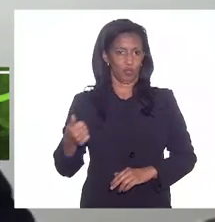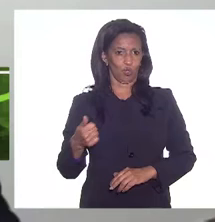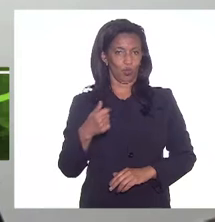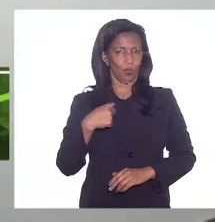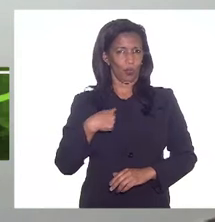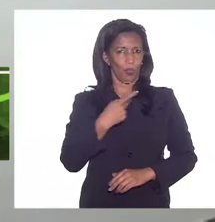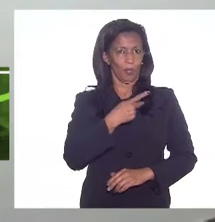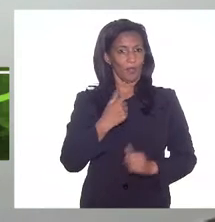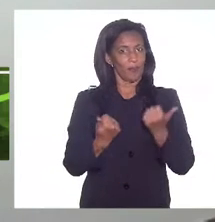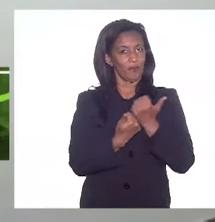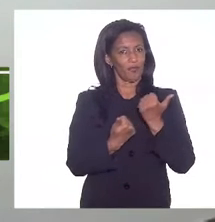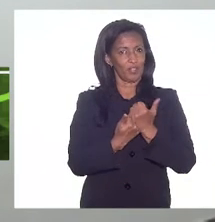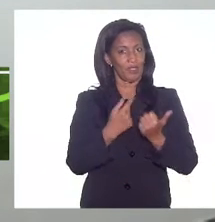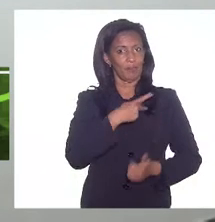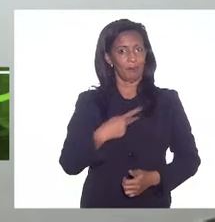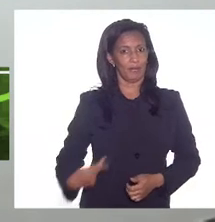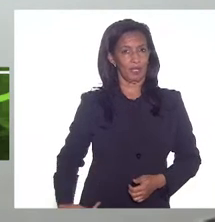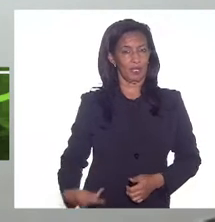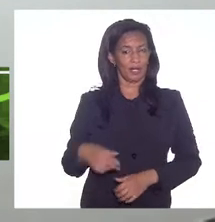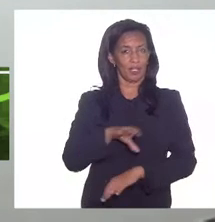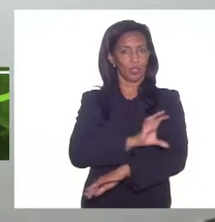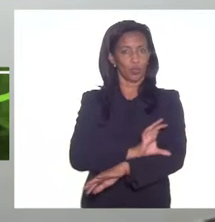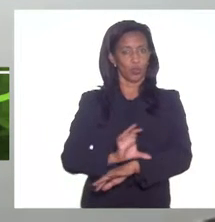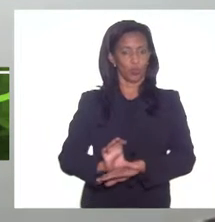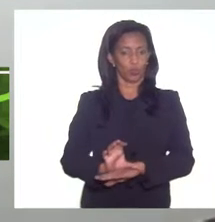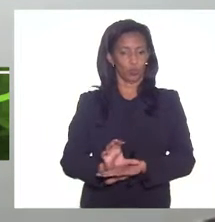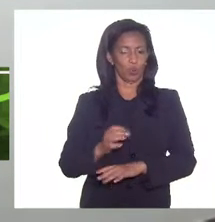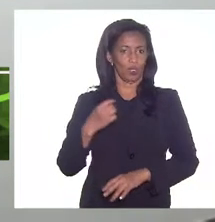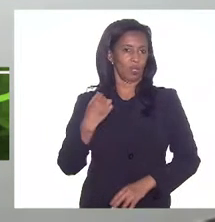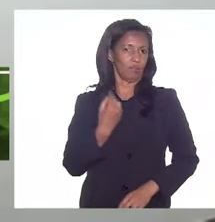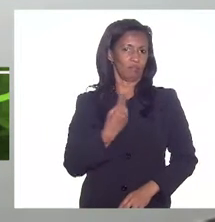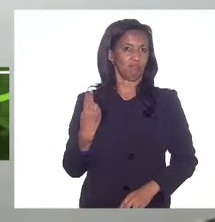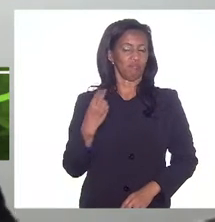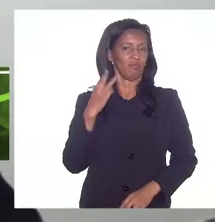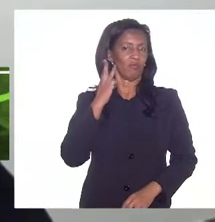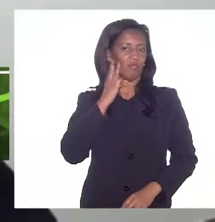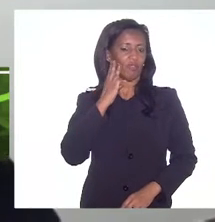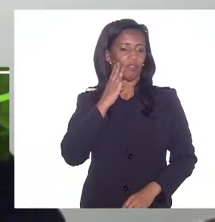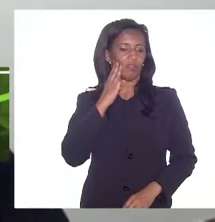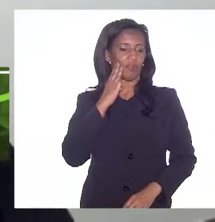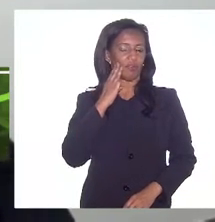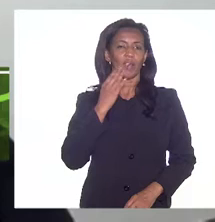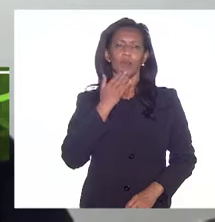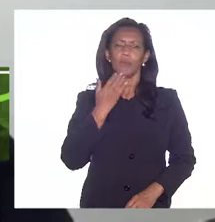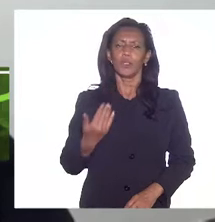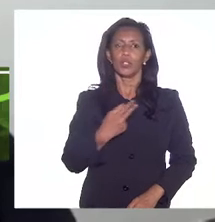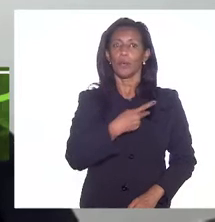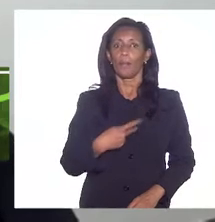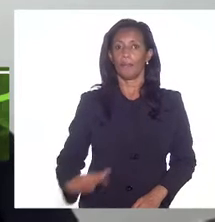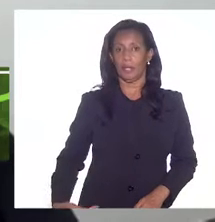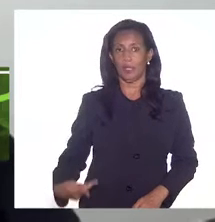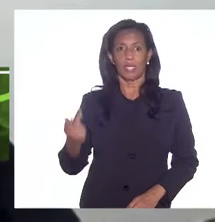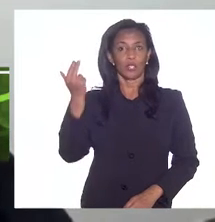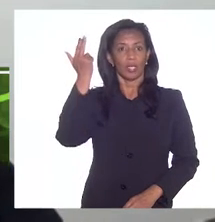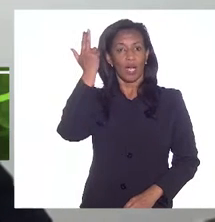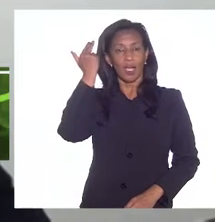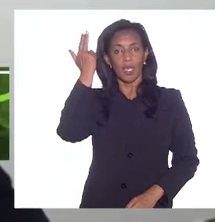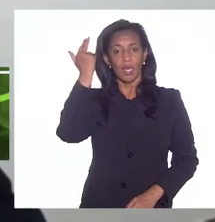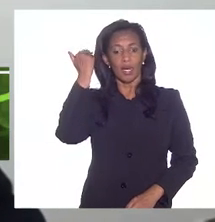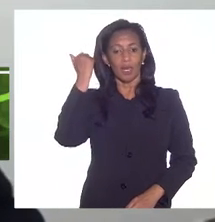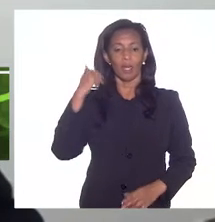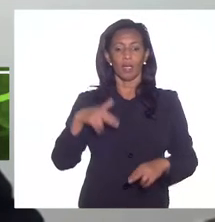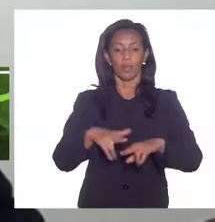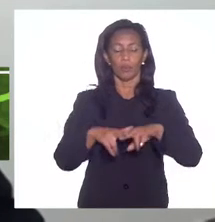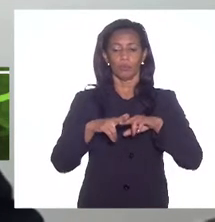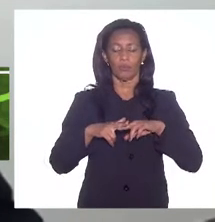vice-presidente da Comissão de Cultura. E de saída quero justificar a ausência do nosso querido presidente, deputado Eleomar Coelho, que por